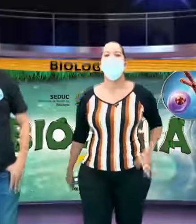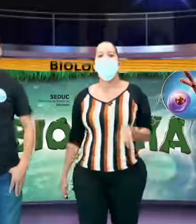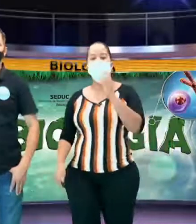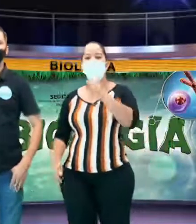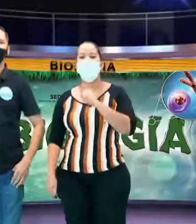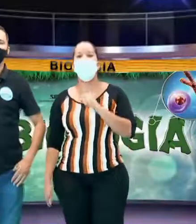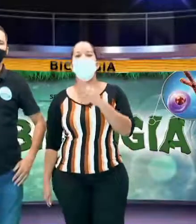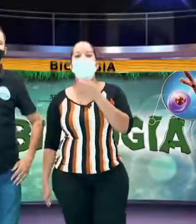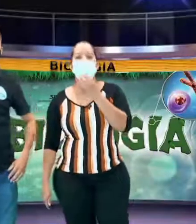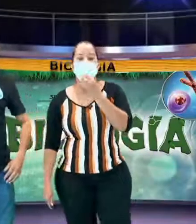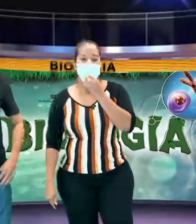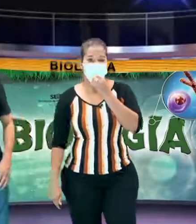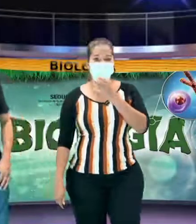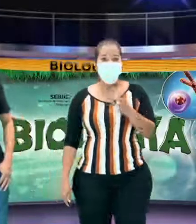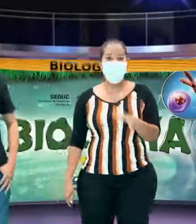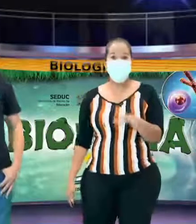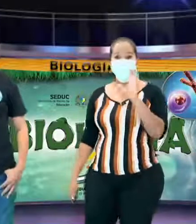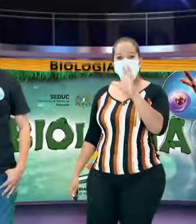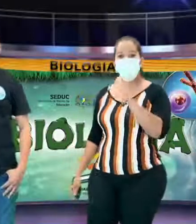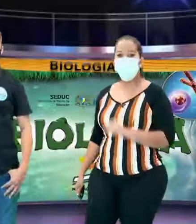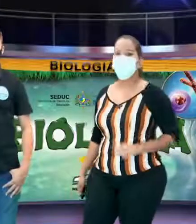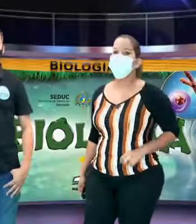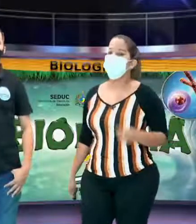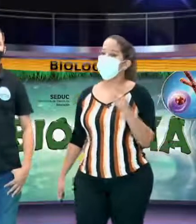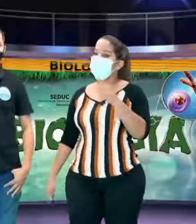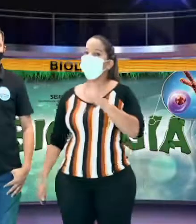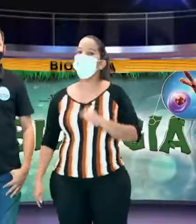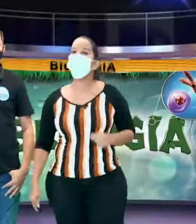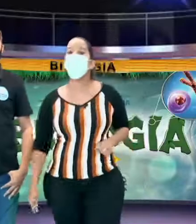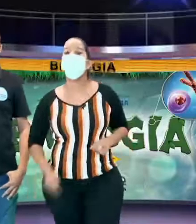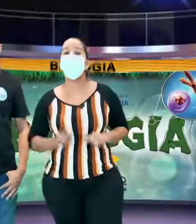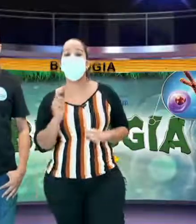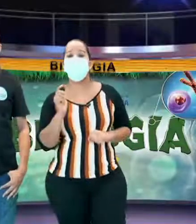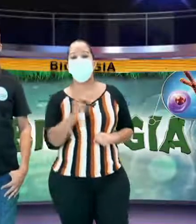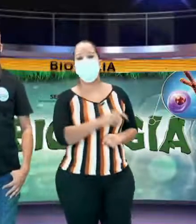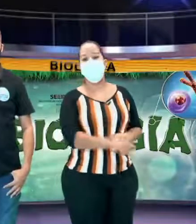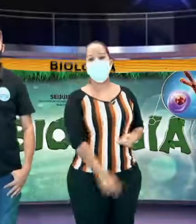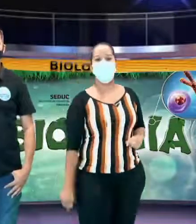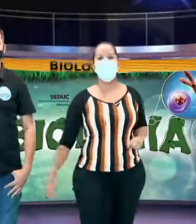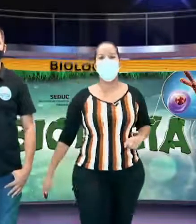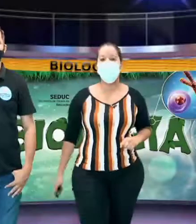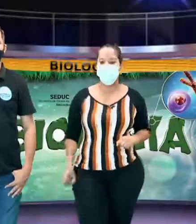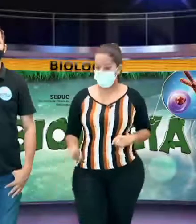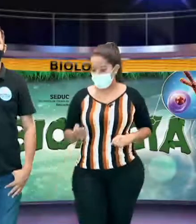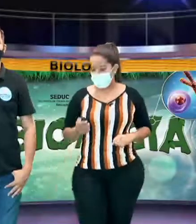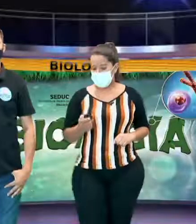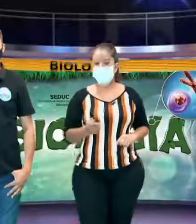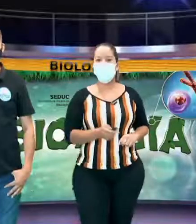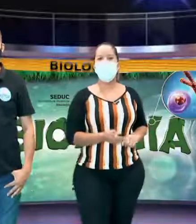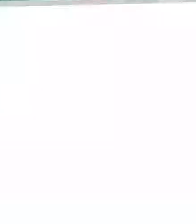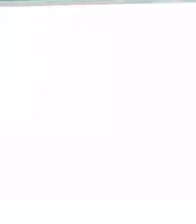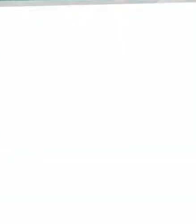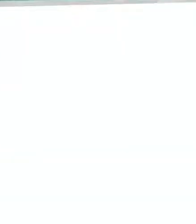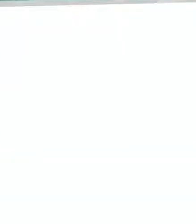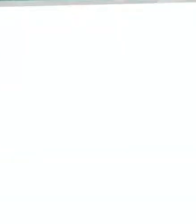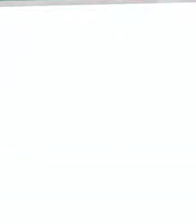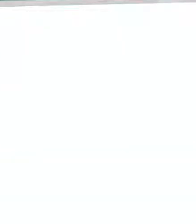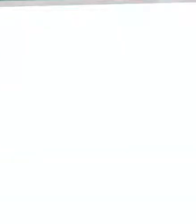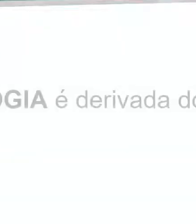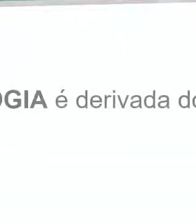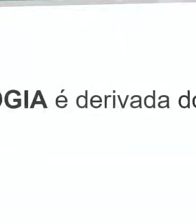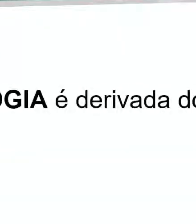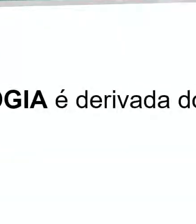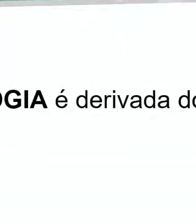Vamos lá. Vamos, segura aí na cadeira, pega o seu material e vamos lá para o que a gente vai ter na aula de hoje. Se liga lá no nosso